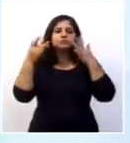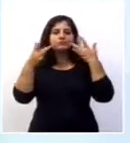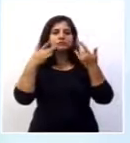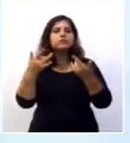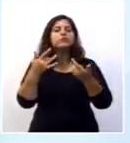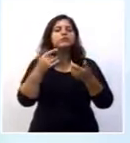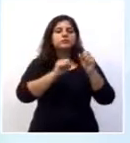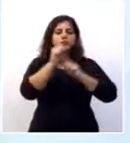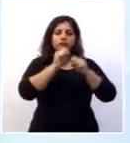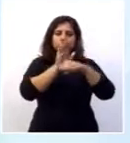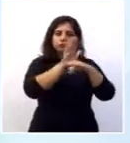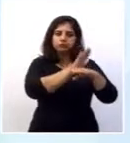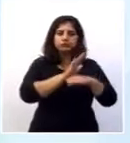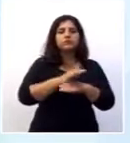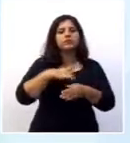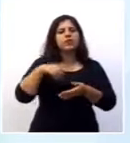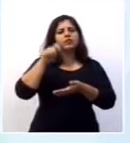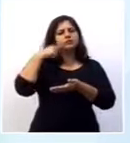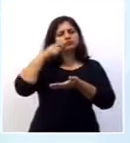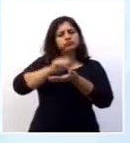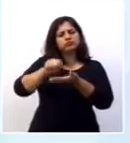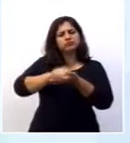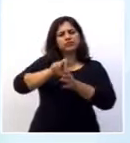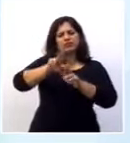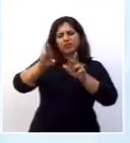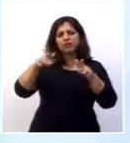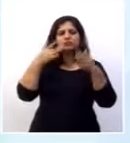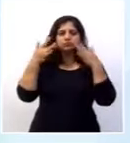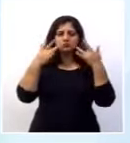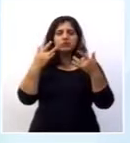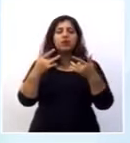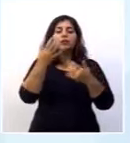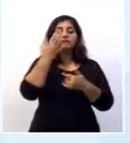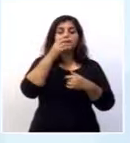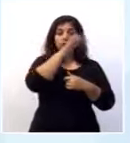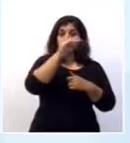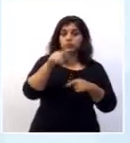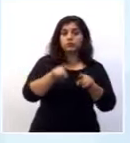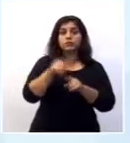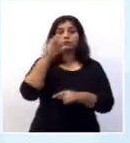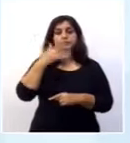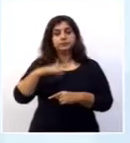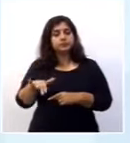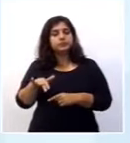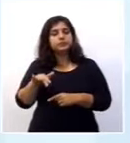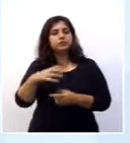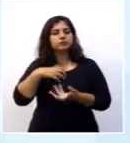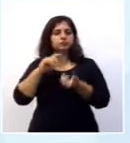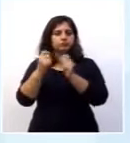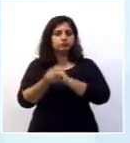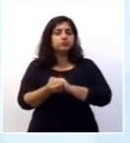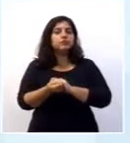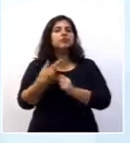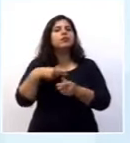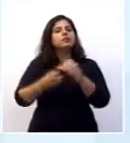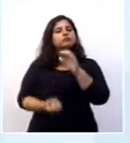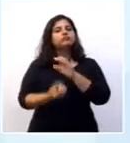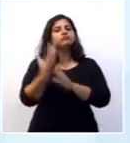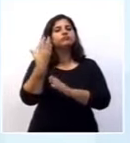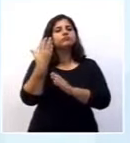consultor de empresas. É autor de diversos espetáculos adultos e infantis e performances temáticas. E cofundador